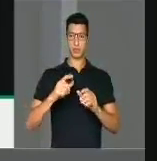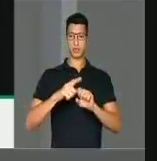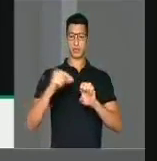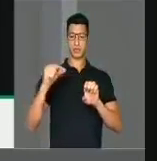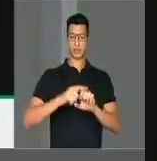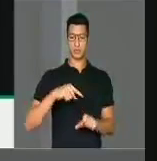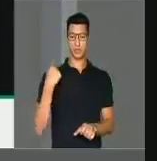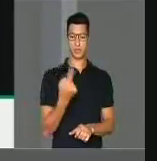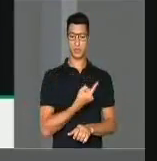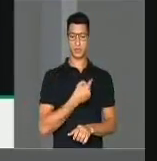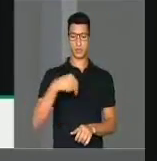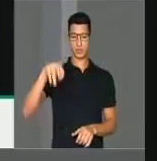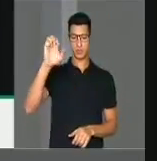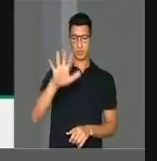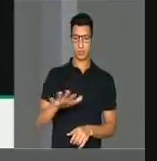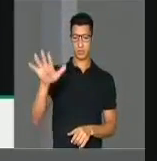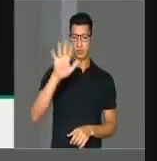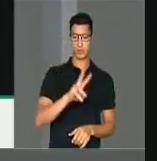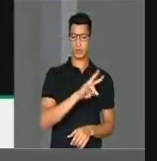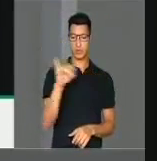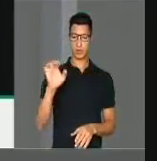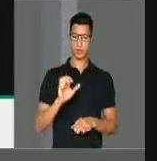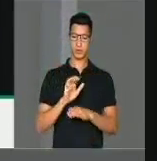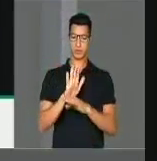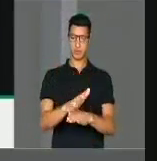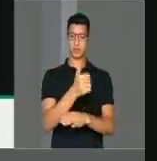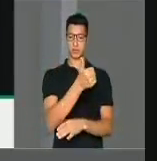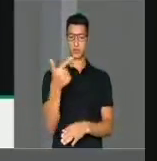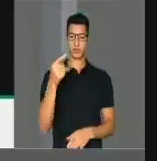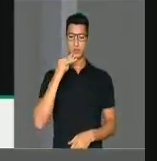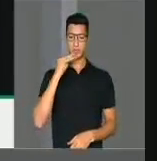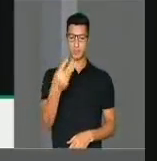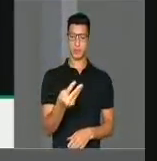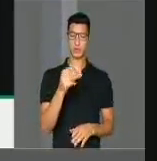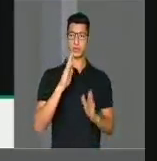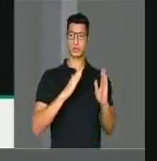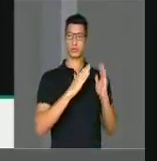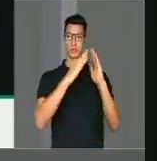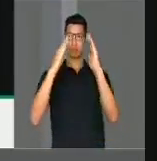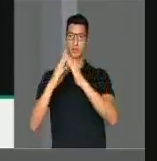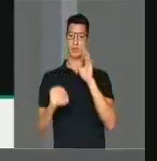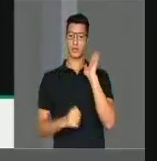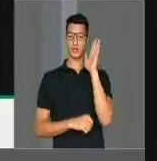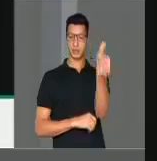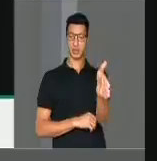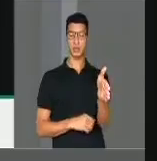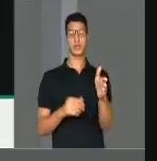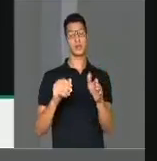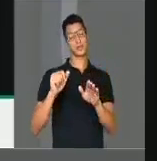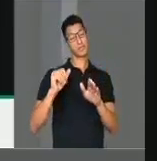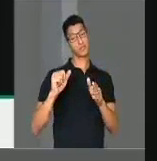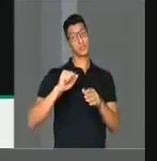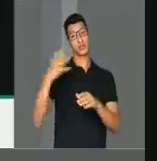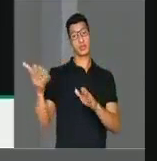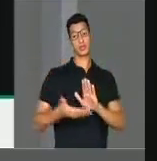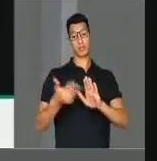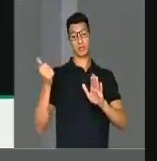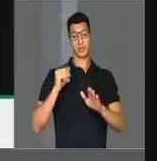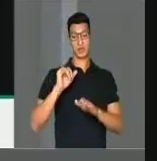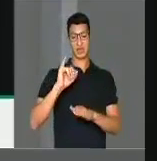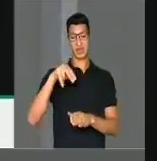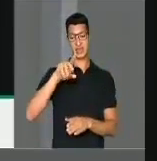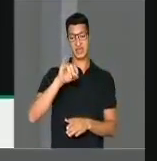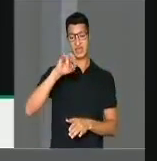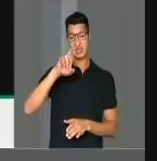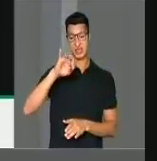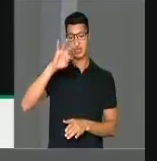desse empreendimento para o nosso Nordeste. Serão beneficiados cerca de 12 milhões de habitantes diretamente, fora os